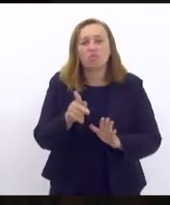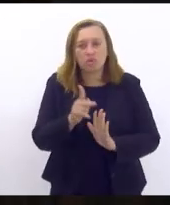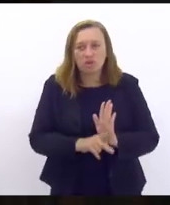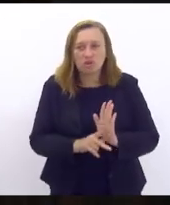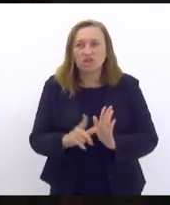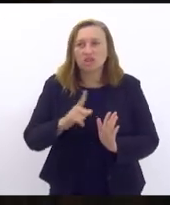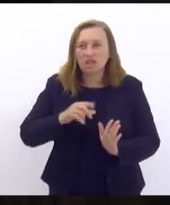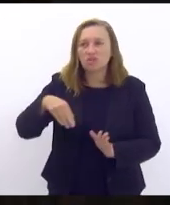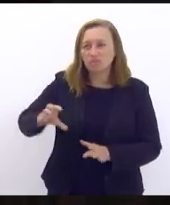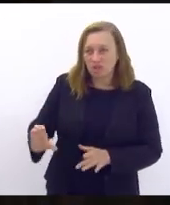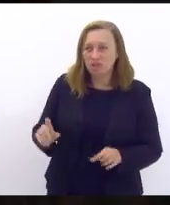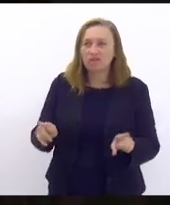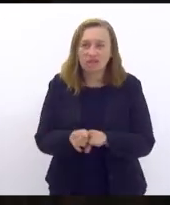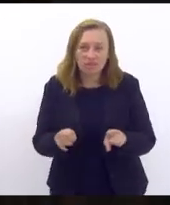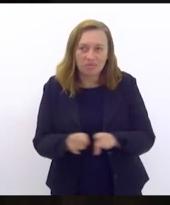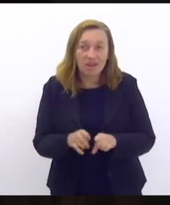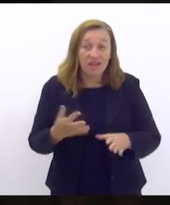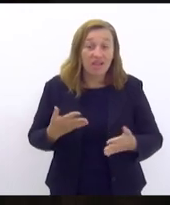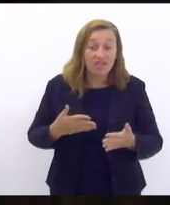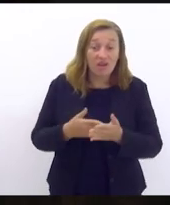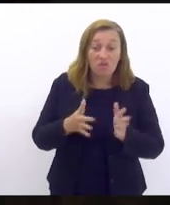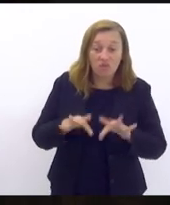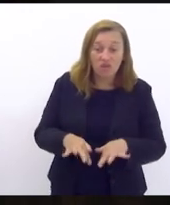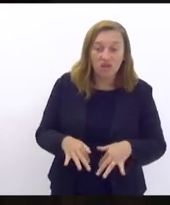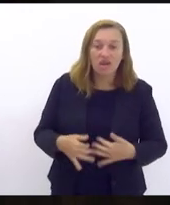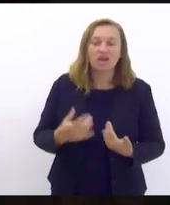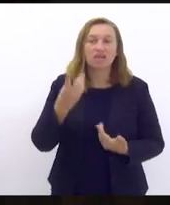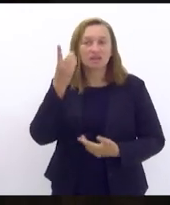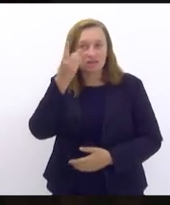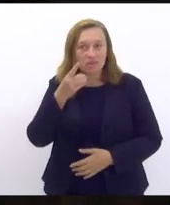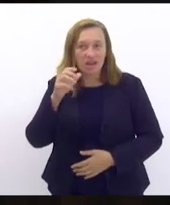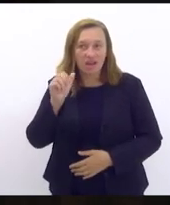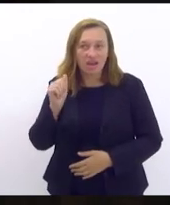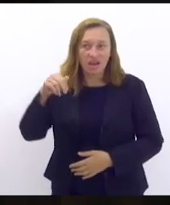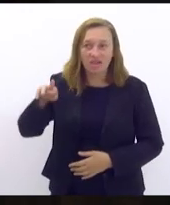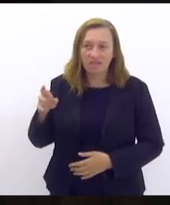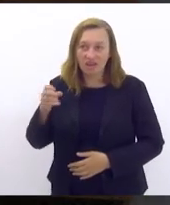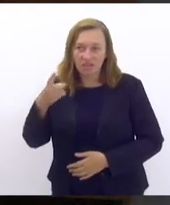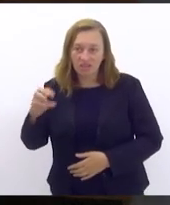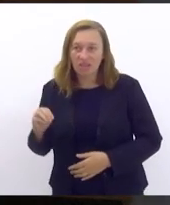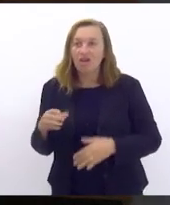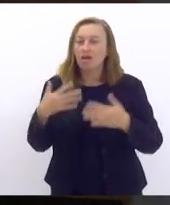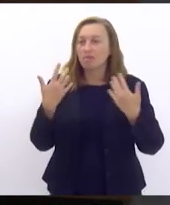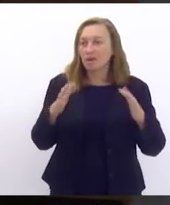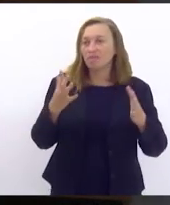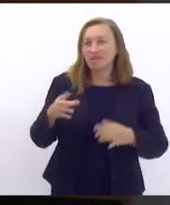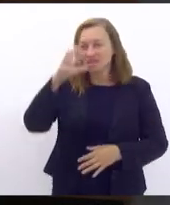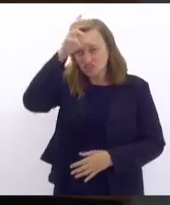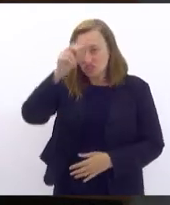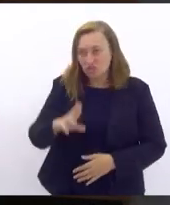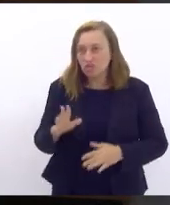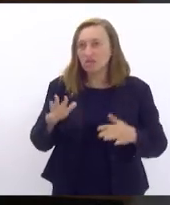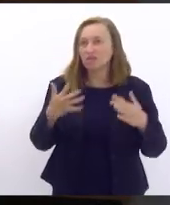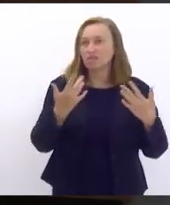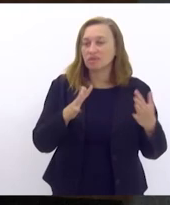do Mink também, que está aqui até o fim. Deputado Andrezinho. É rápido. Parabenizar, tia Ju, a